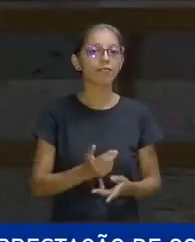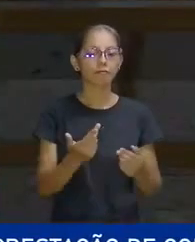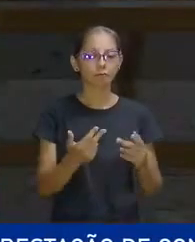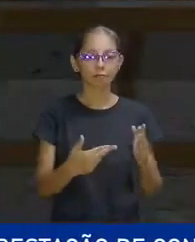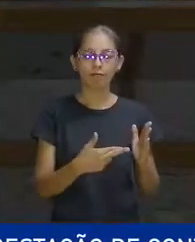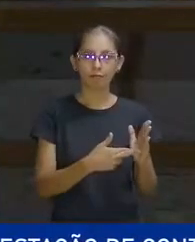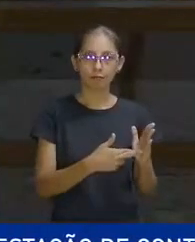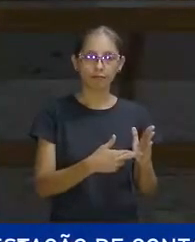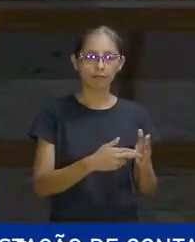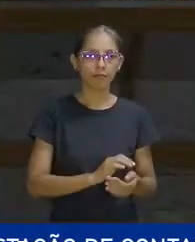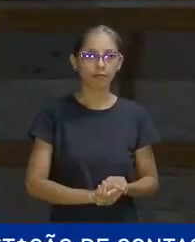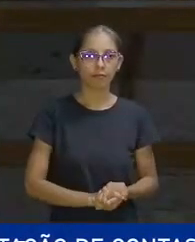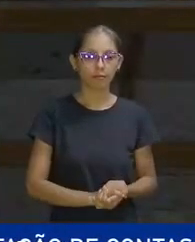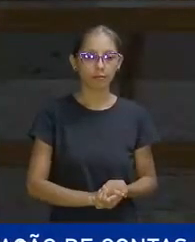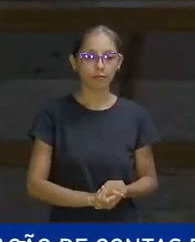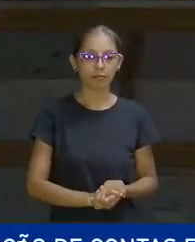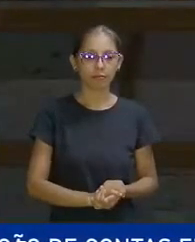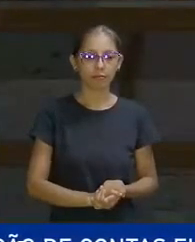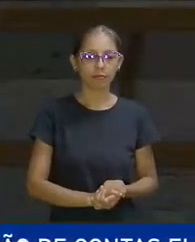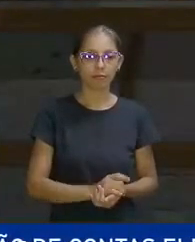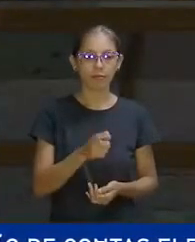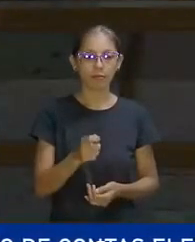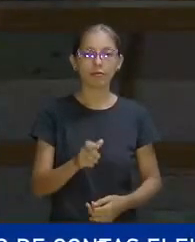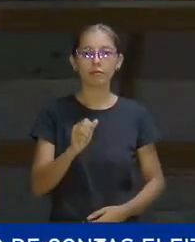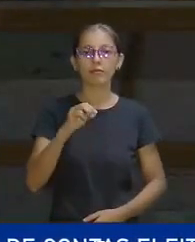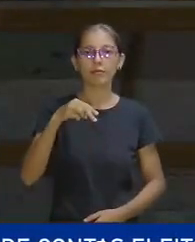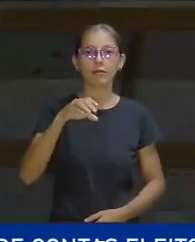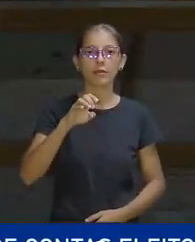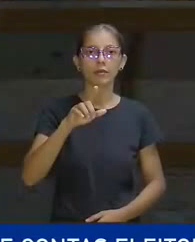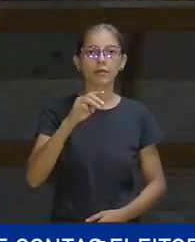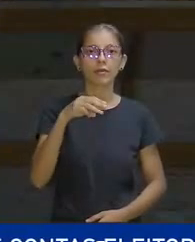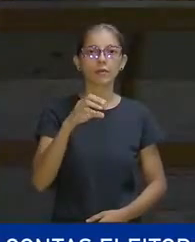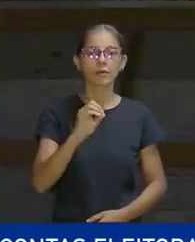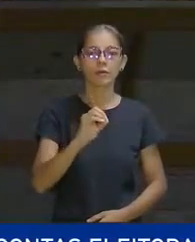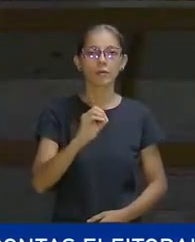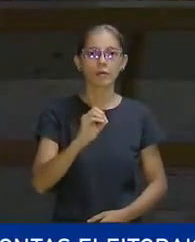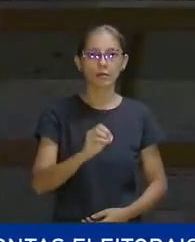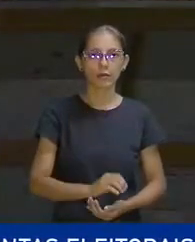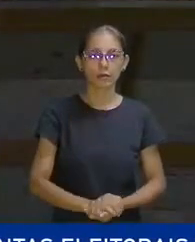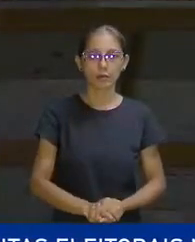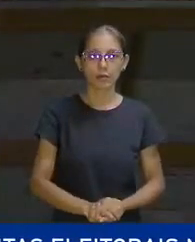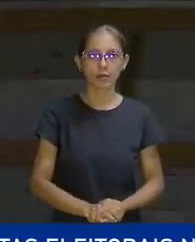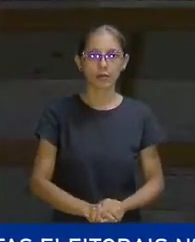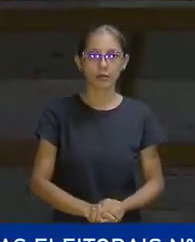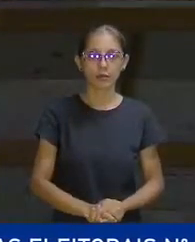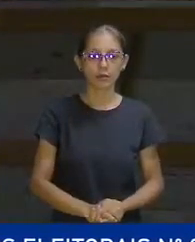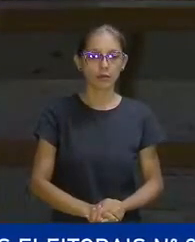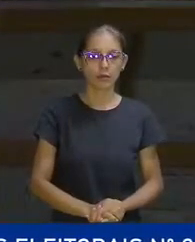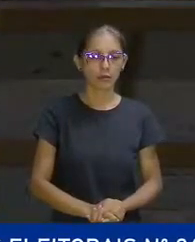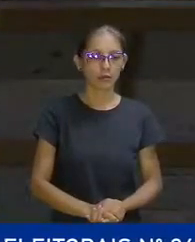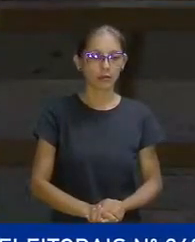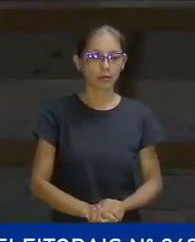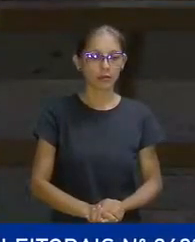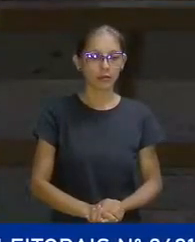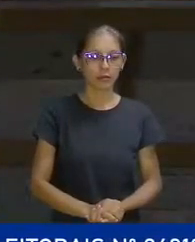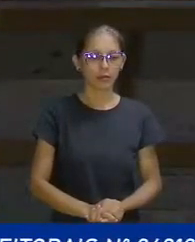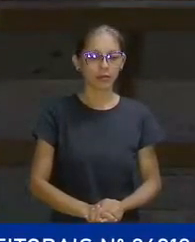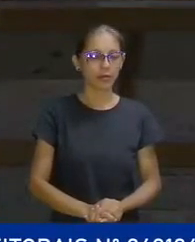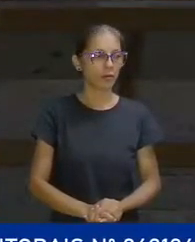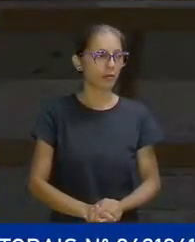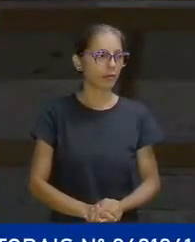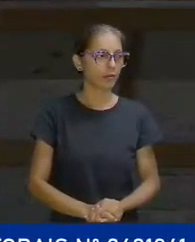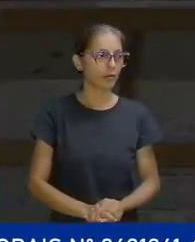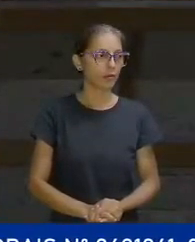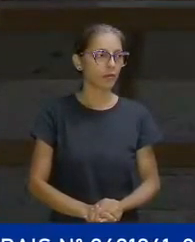Acompanhe, excelência. Juiz Anselmo Gonçalves? Presidente, pedindo desculpa pelo fato da